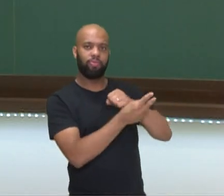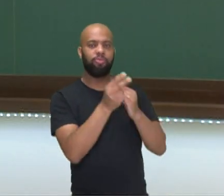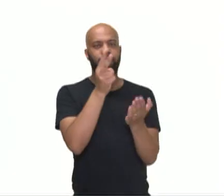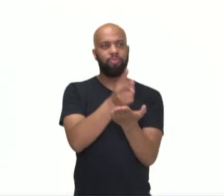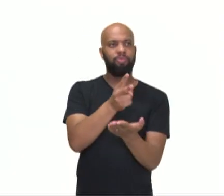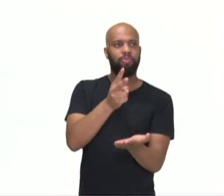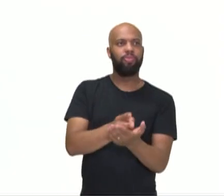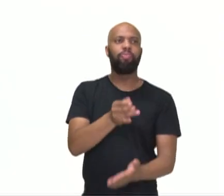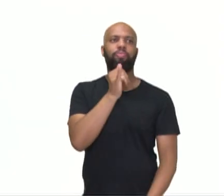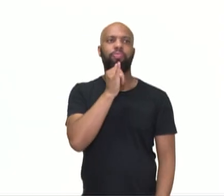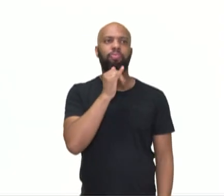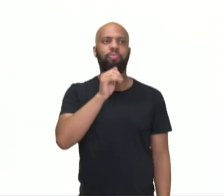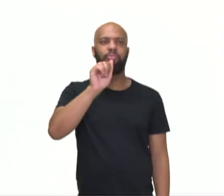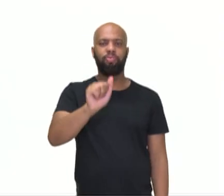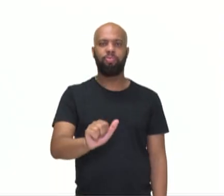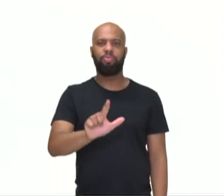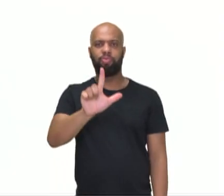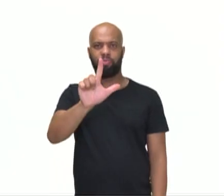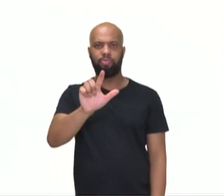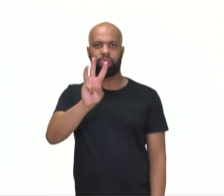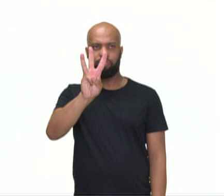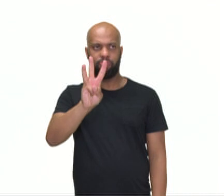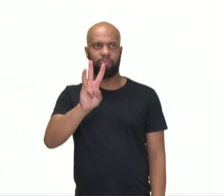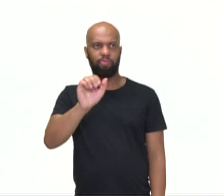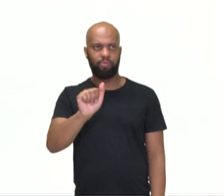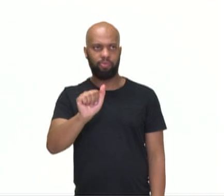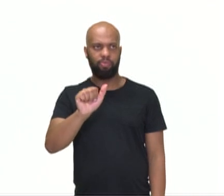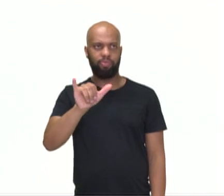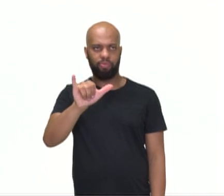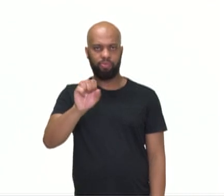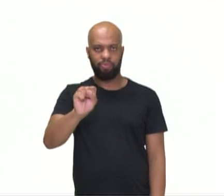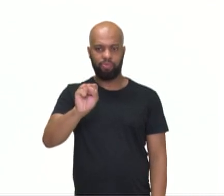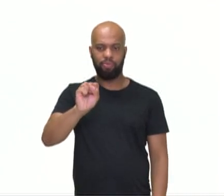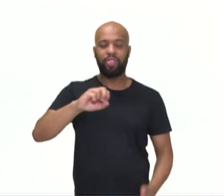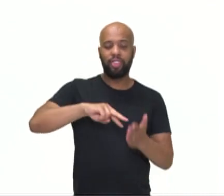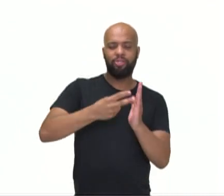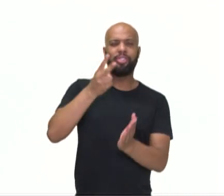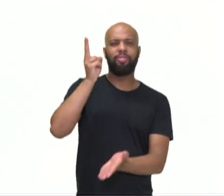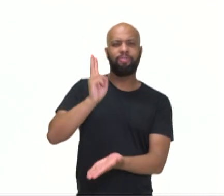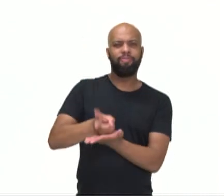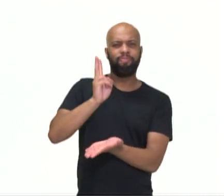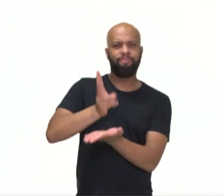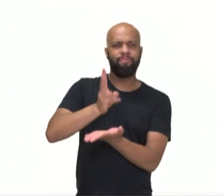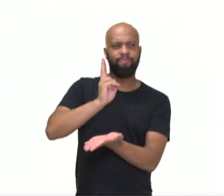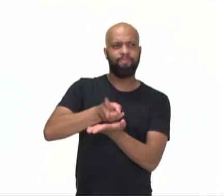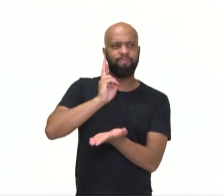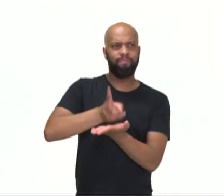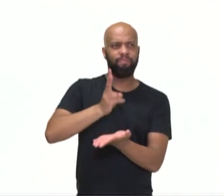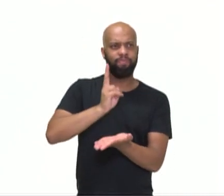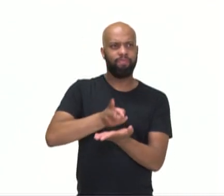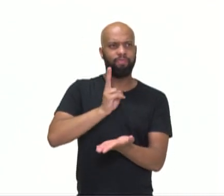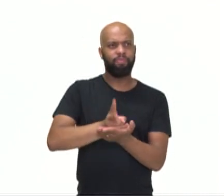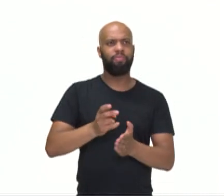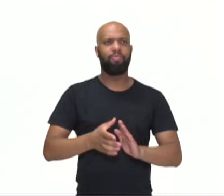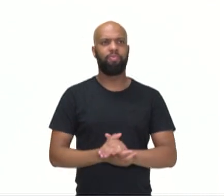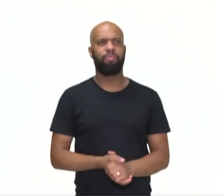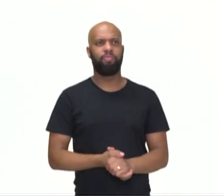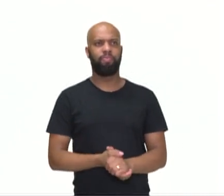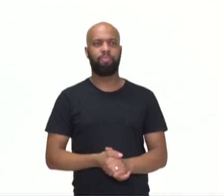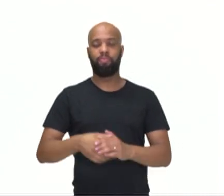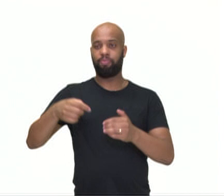exemplo, always. Always quer dizer sempre. I always watch TV in the evening. Eu sempre assisto TV à